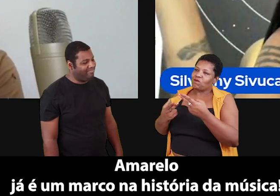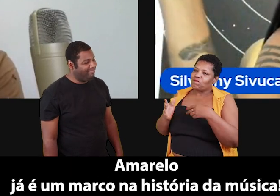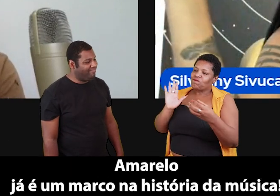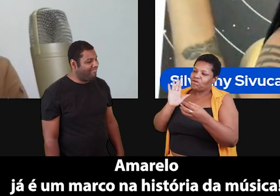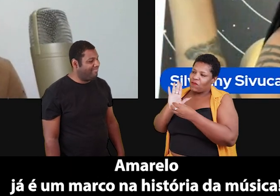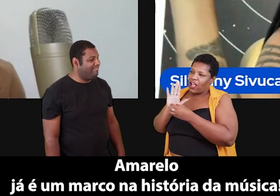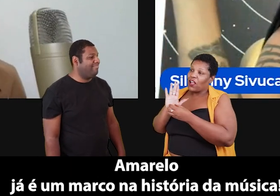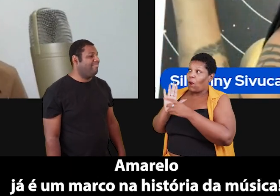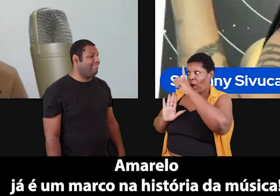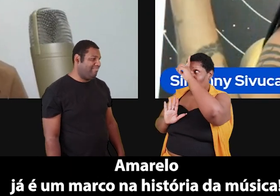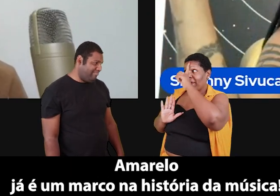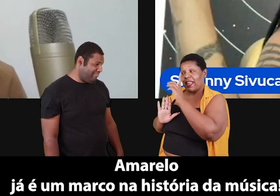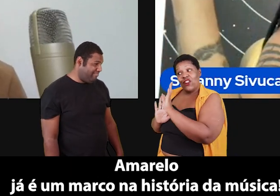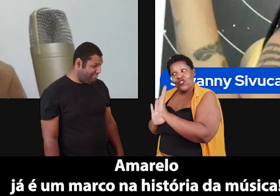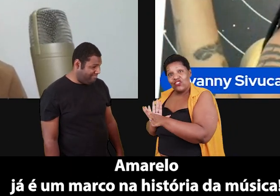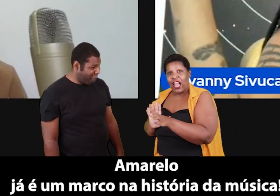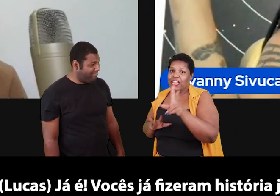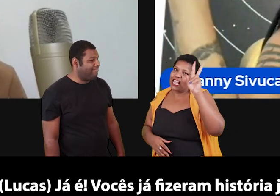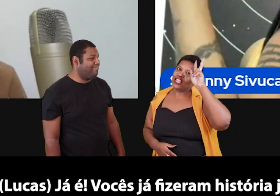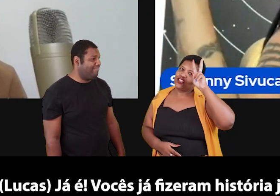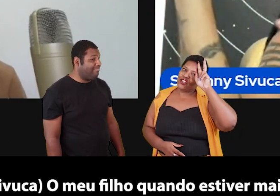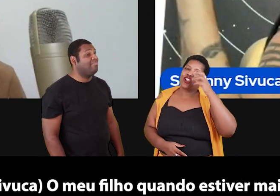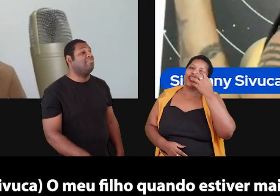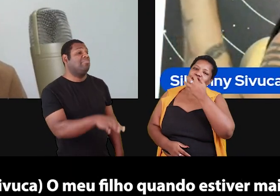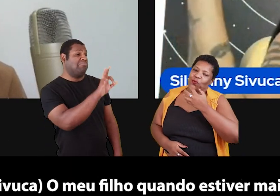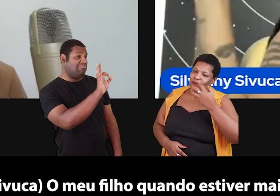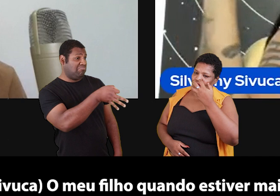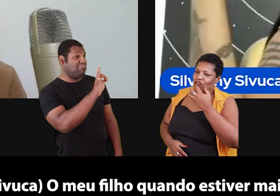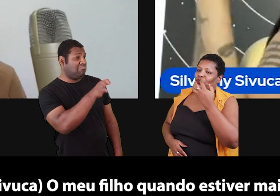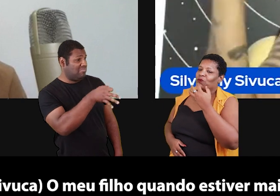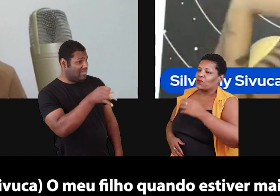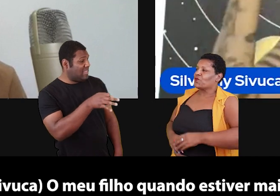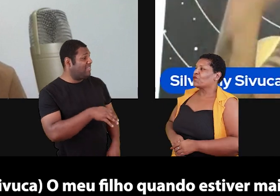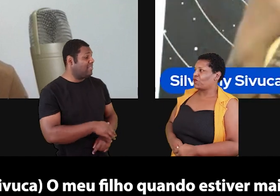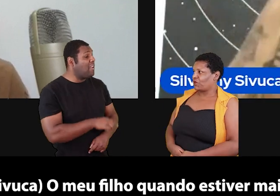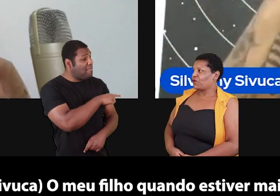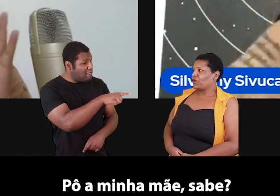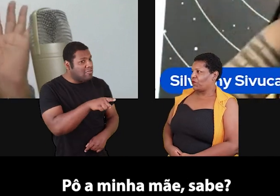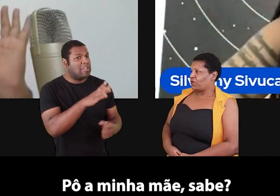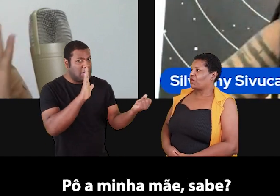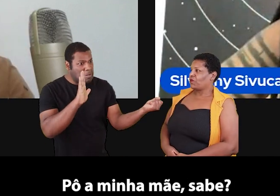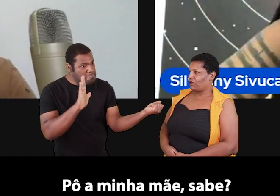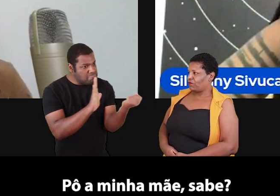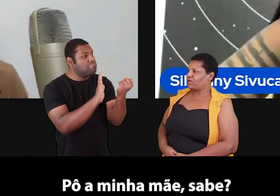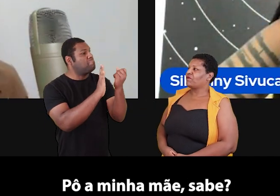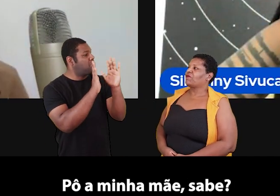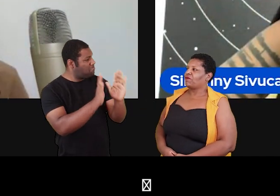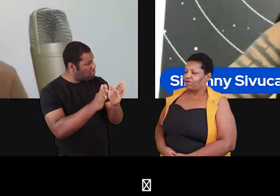da música. Amarelo já é um marco na história da música. Já Meu é. filho, quando Vocês tiver maior, ele já vai fizeram poder. história Aí já. eu, pô, minha